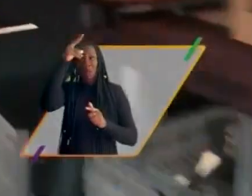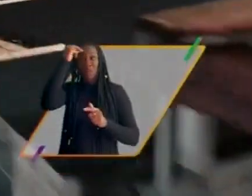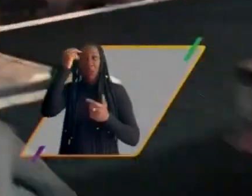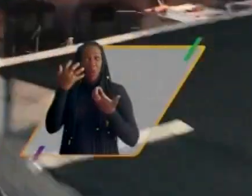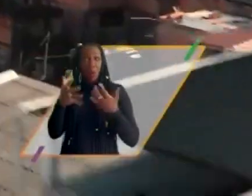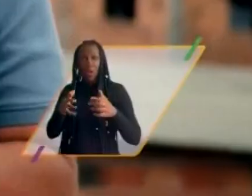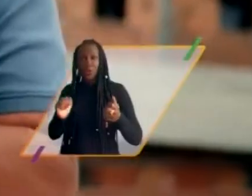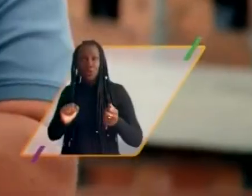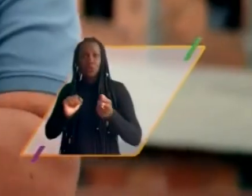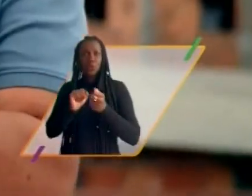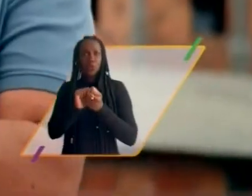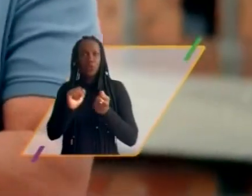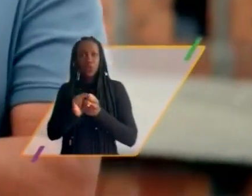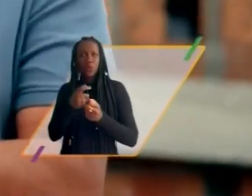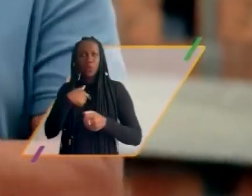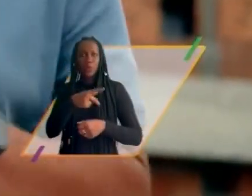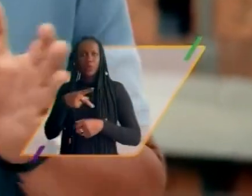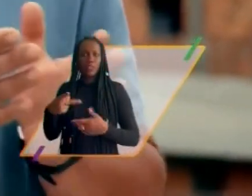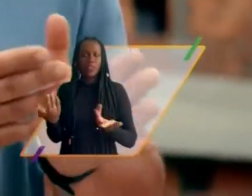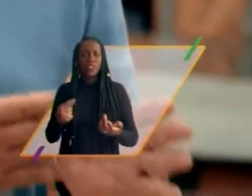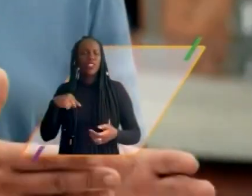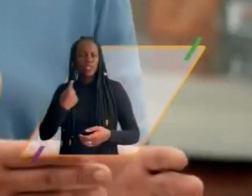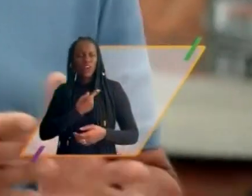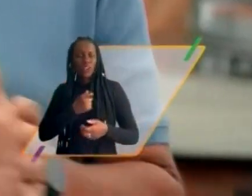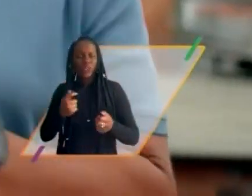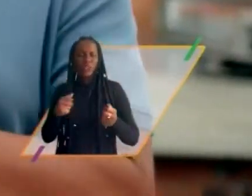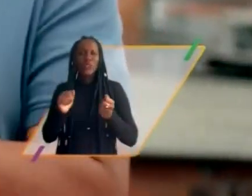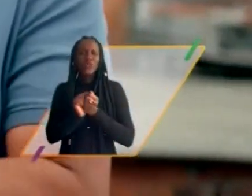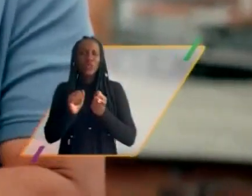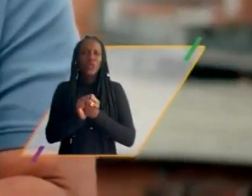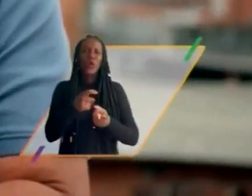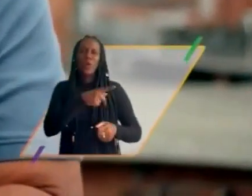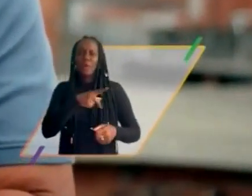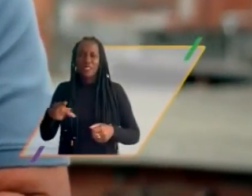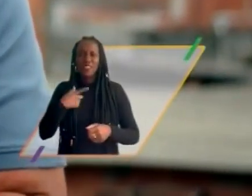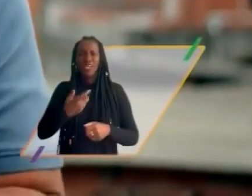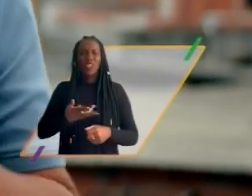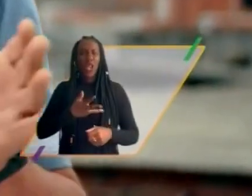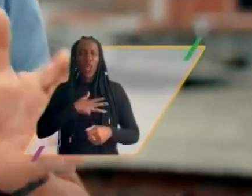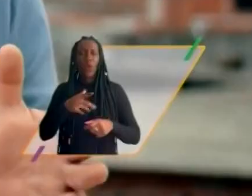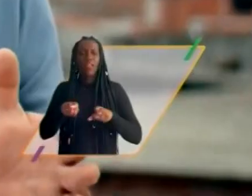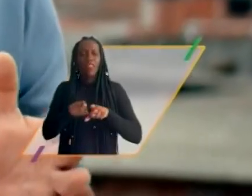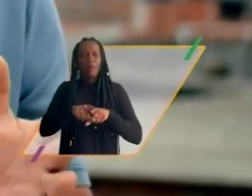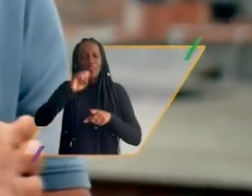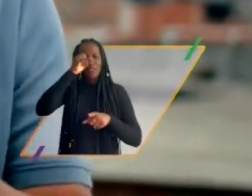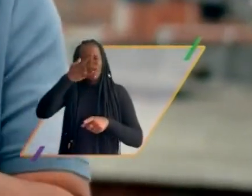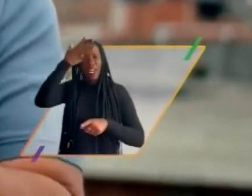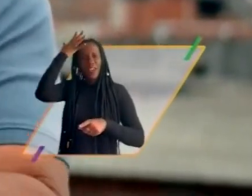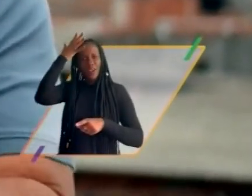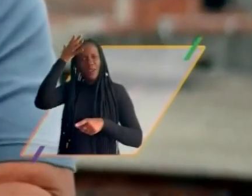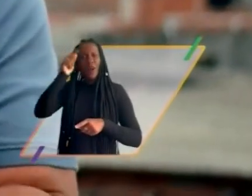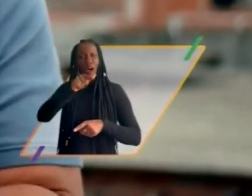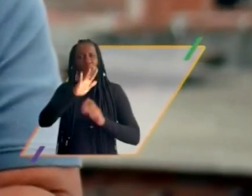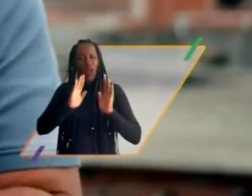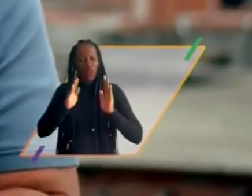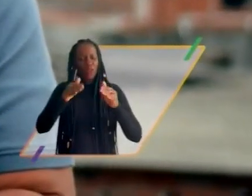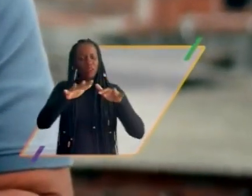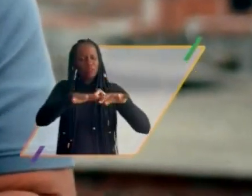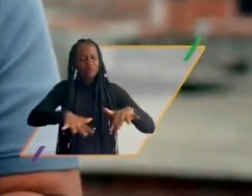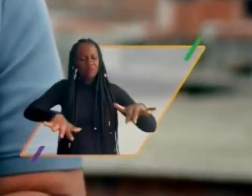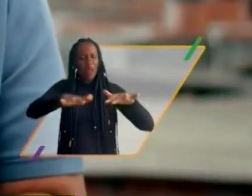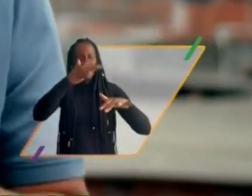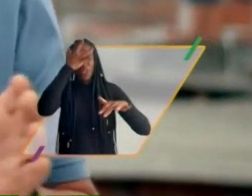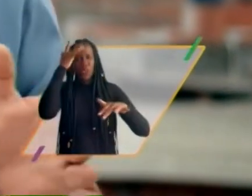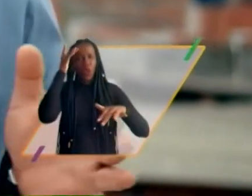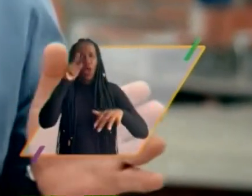fazer oposição. Vamos trabalhar juntos com o presidente Lula e o governador Jerônimo, colocando as pessoas no centro da nossa